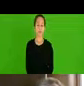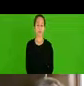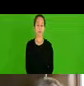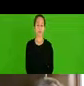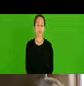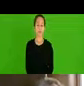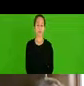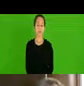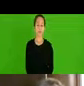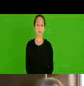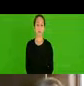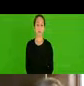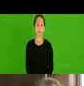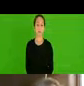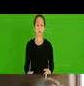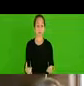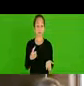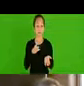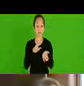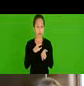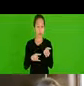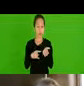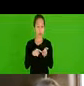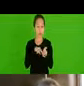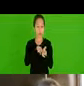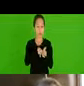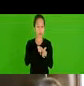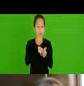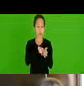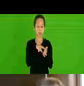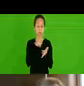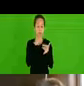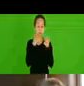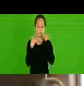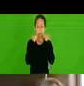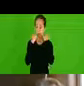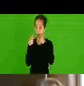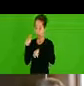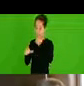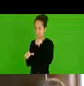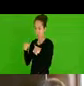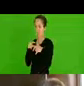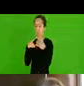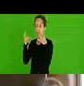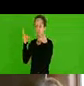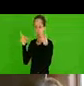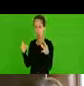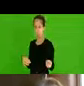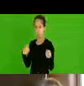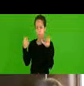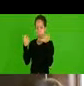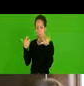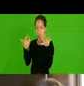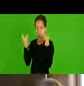então, na pesquisa documental, a análise dos dados para além da simples descrição, decodificação dos dados e